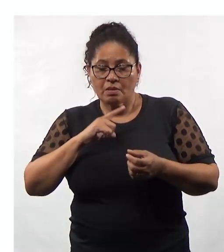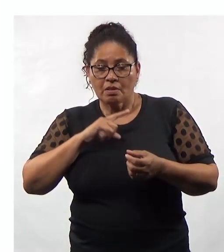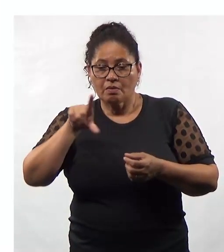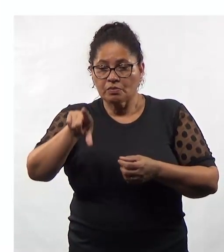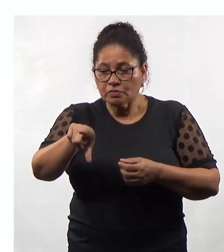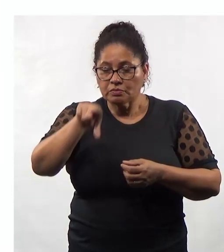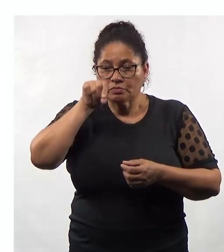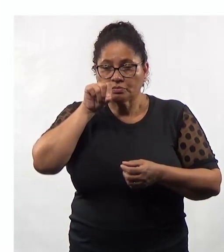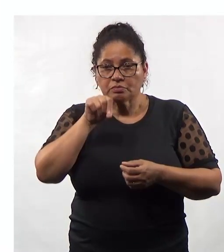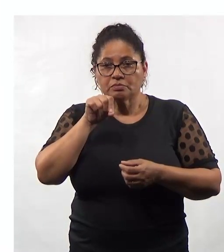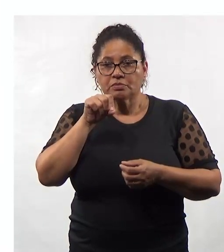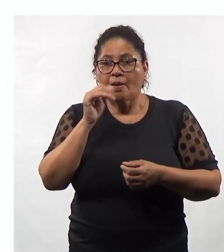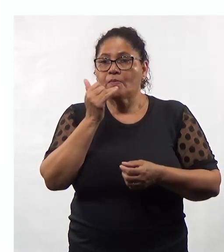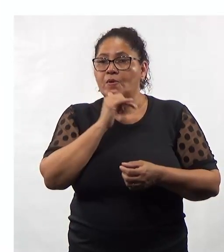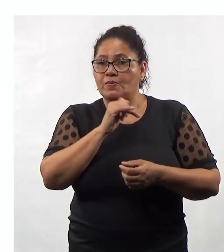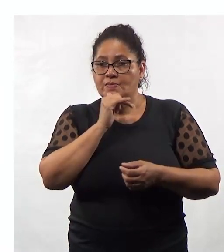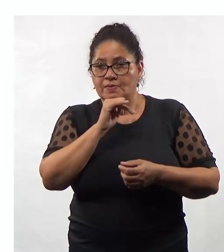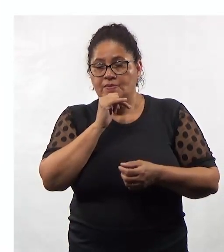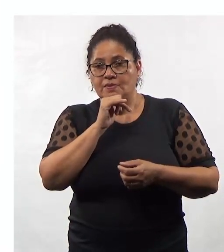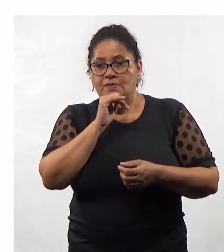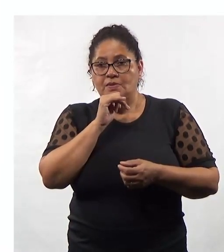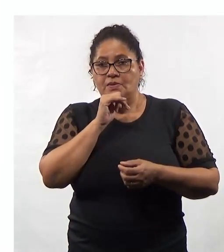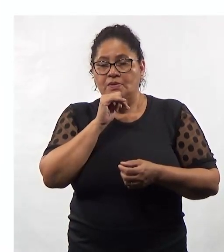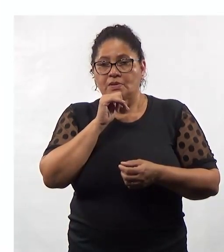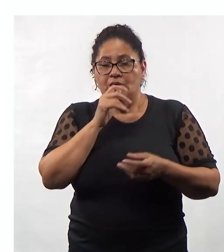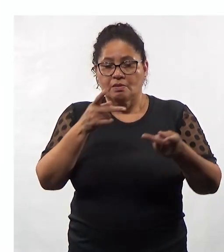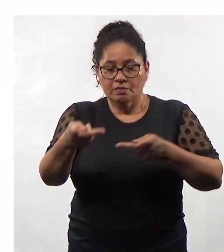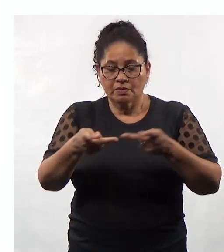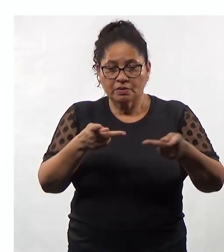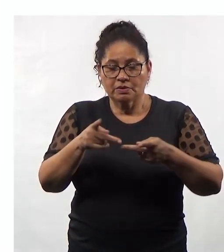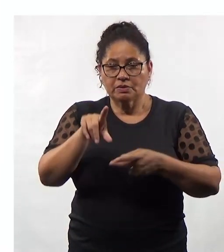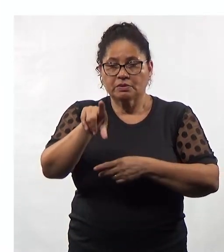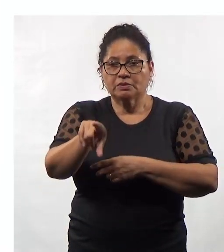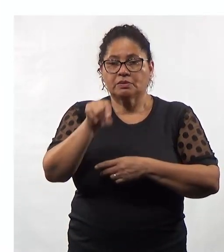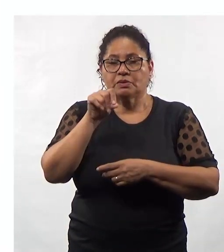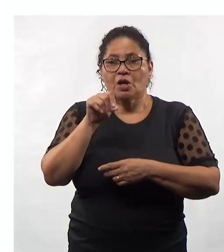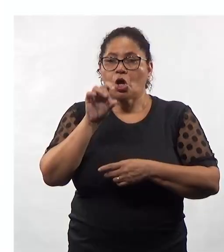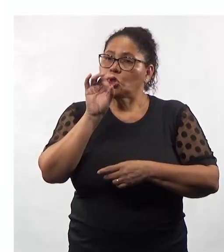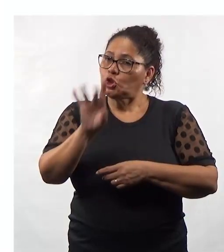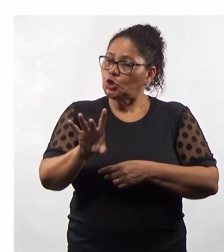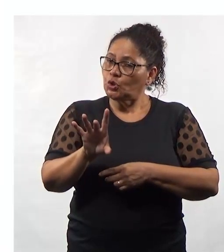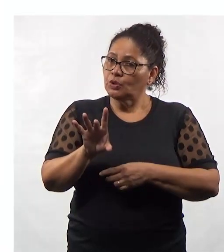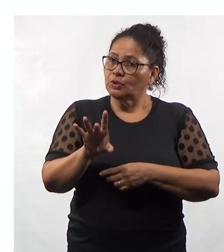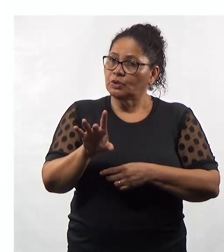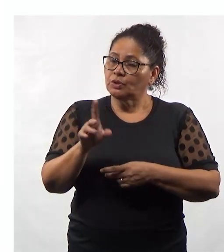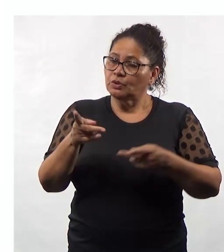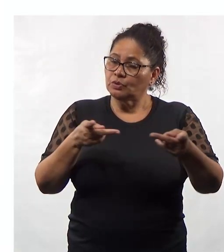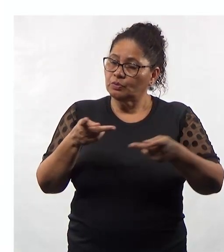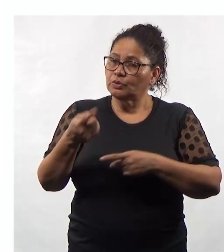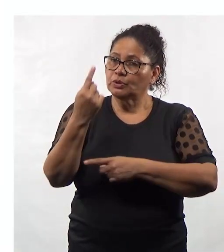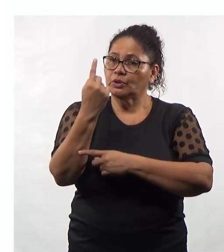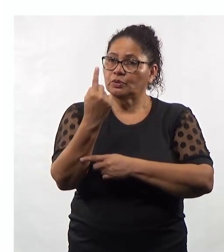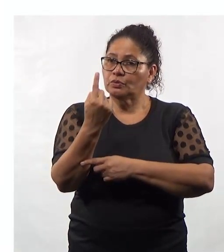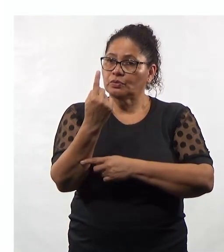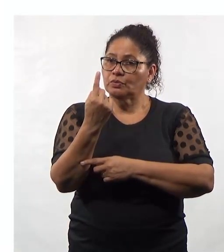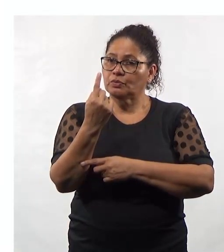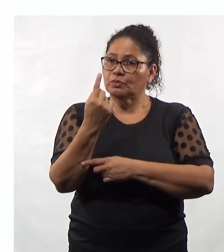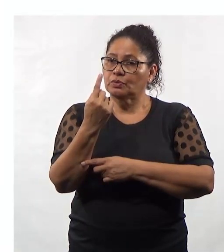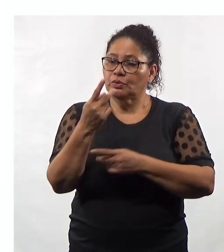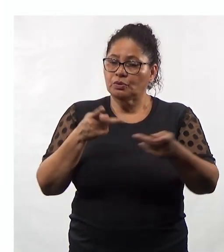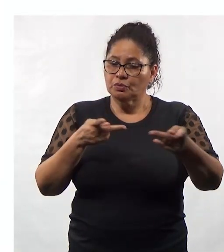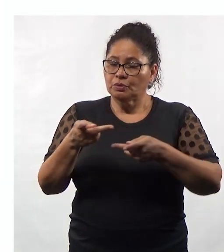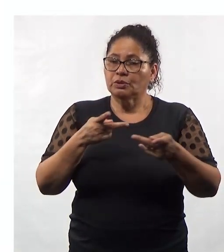selecionar, por exemplo, né, projetos selecionados, somente o projeto 1